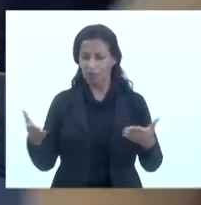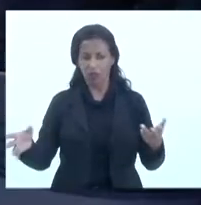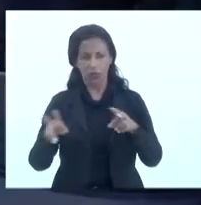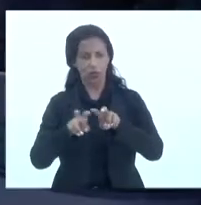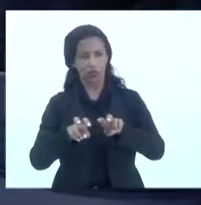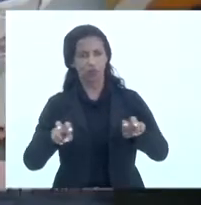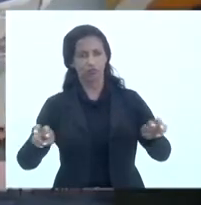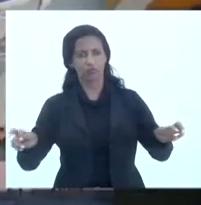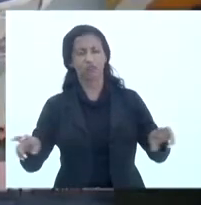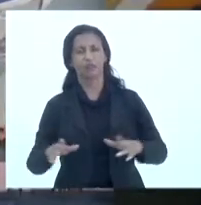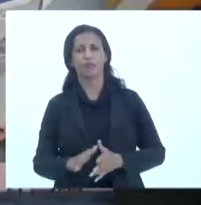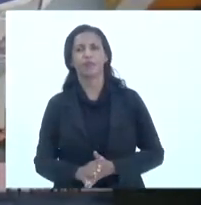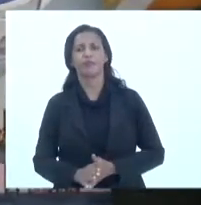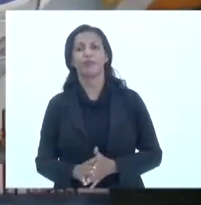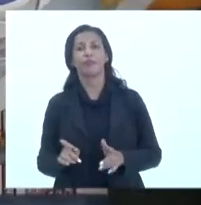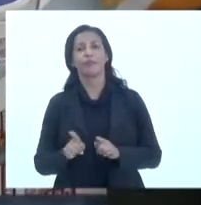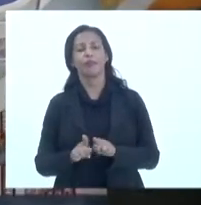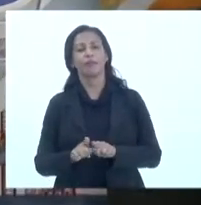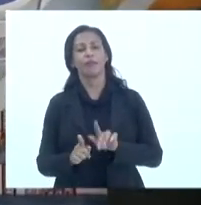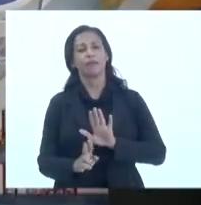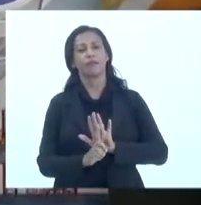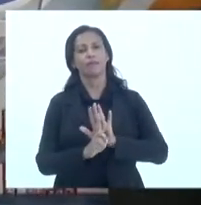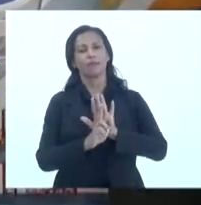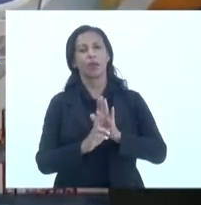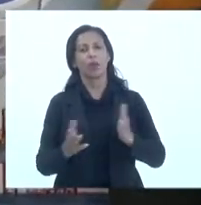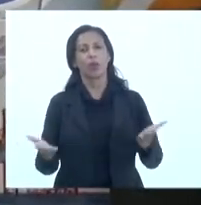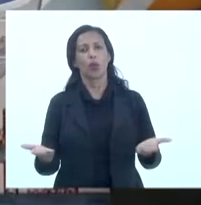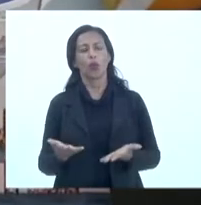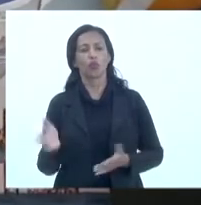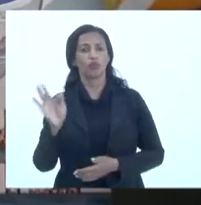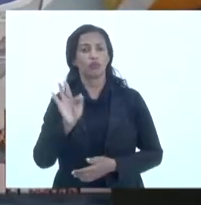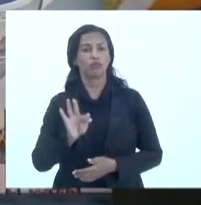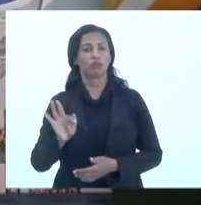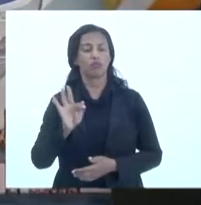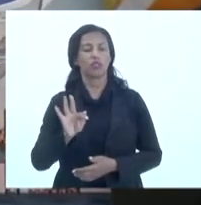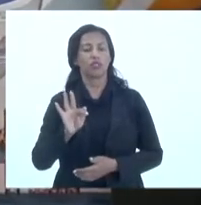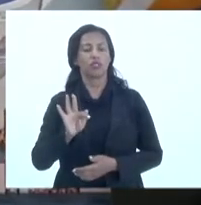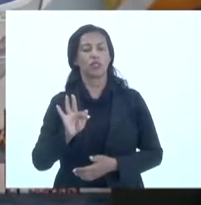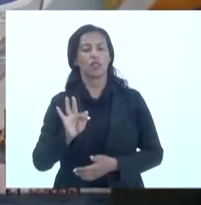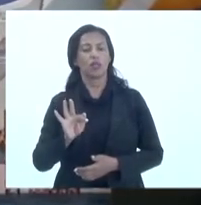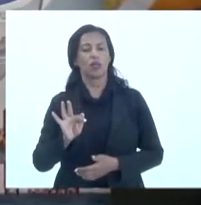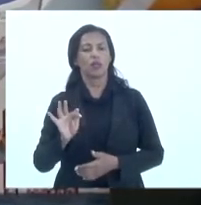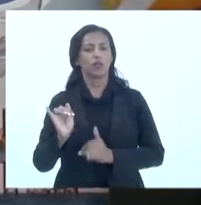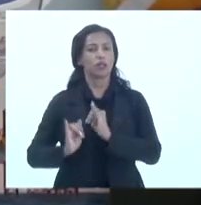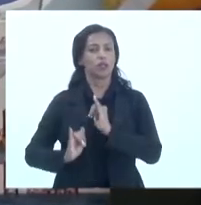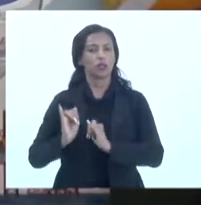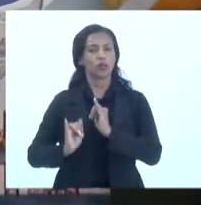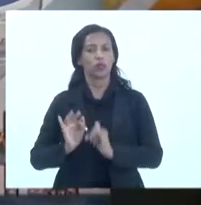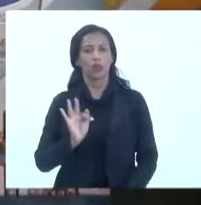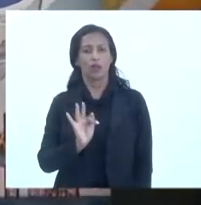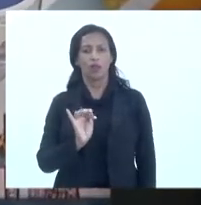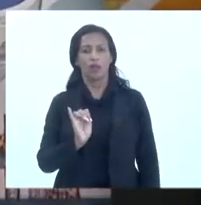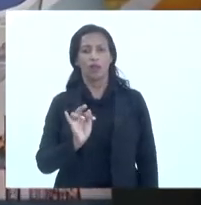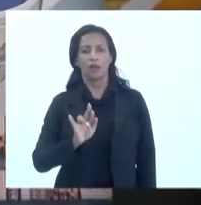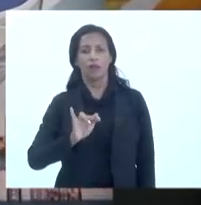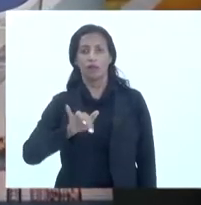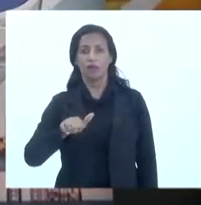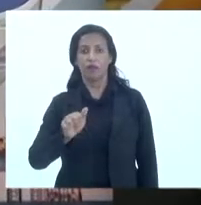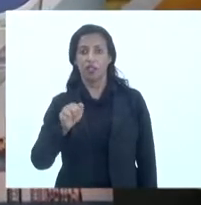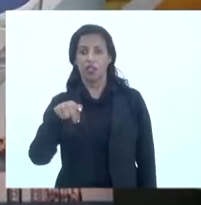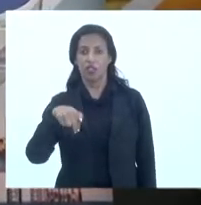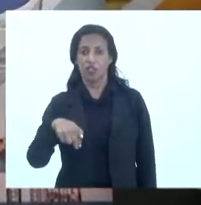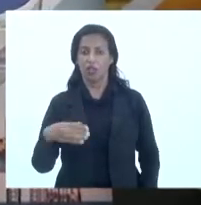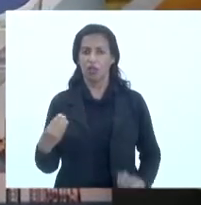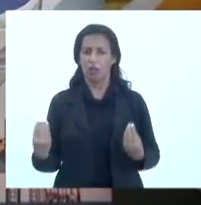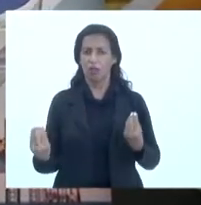mesa. Também represento hoje aqui a Federação das Indústrias, da Firjan, Rio de Janeiro. Como nós somos uma